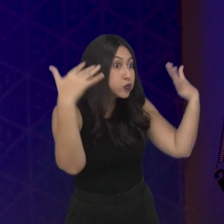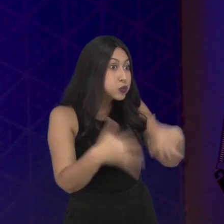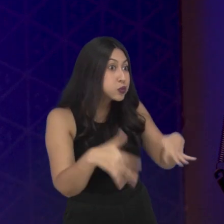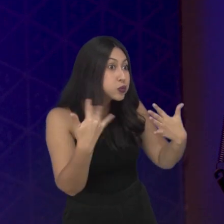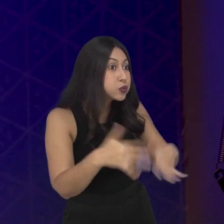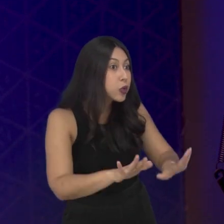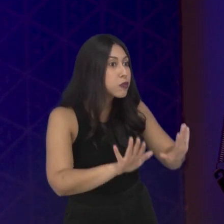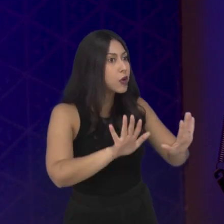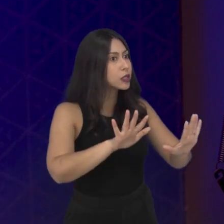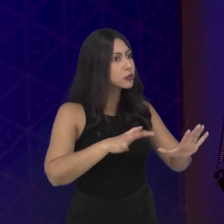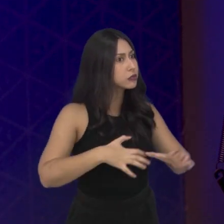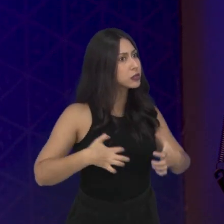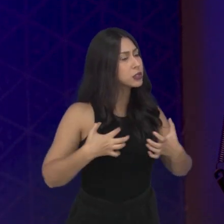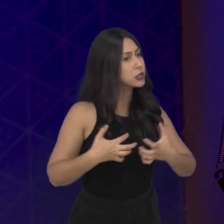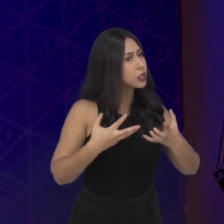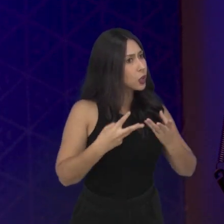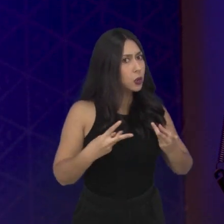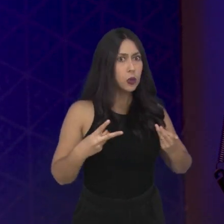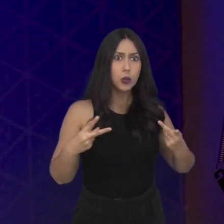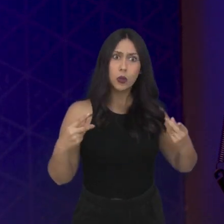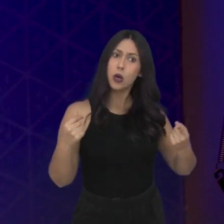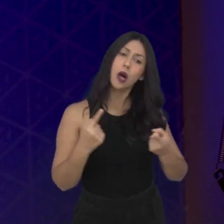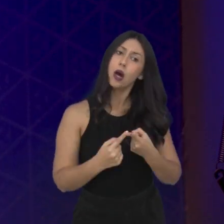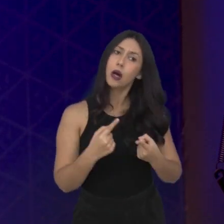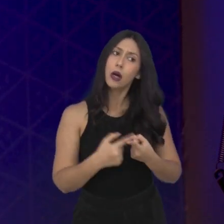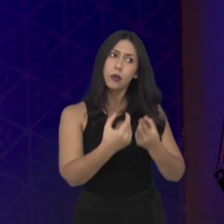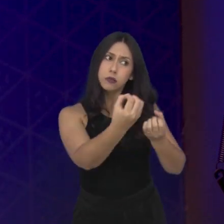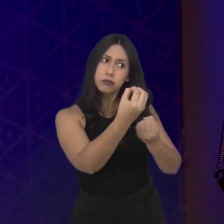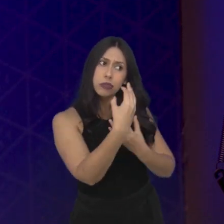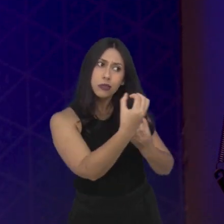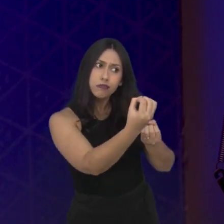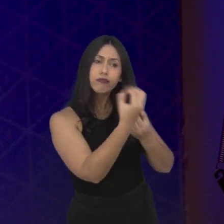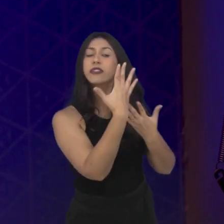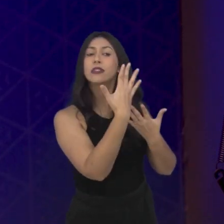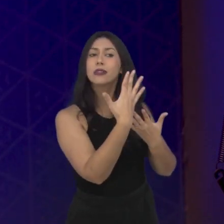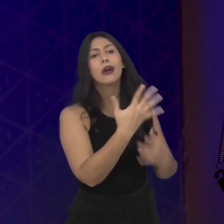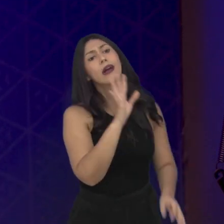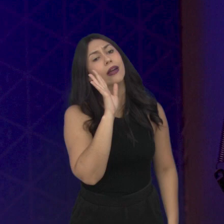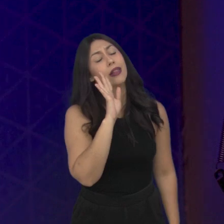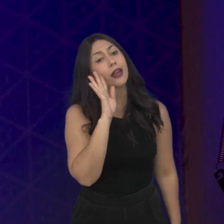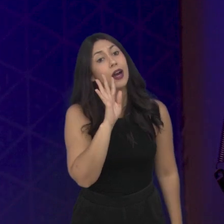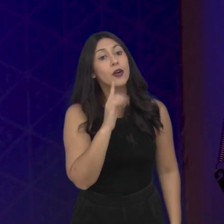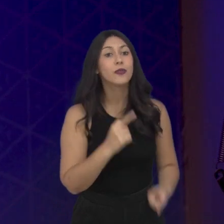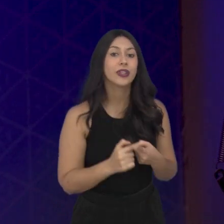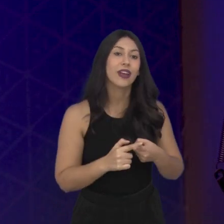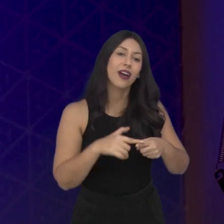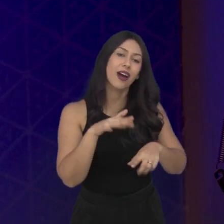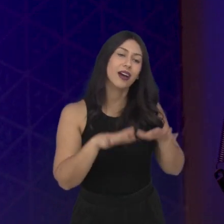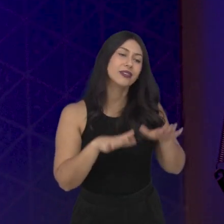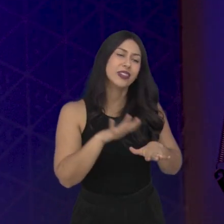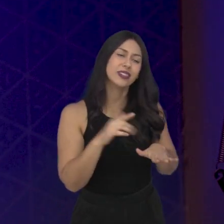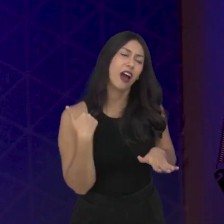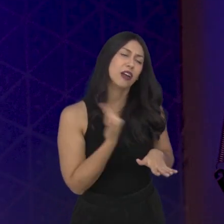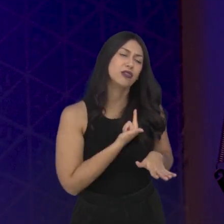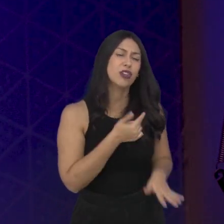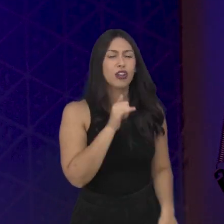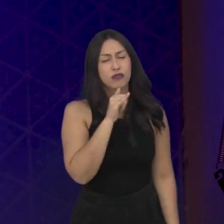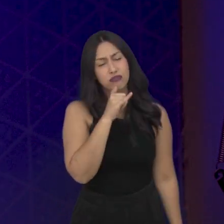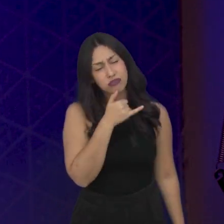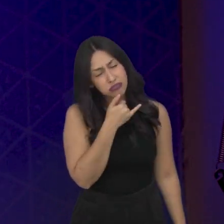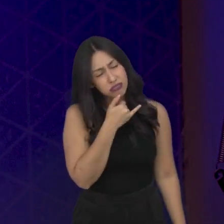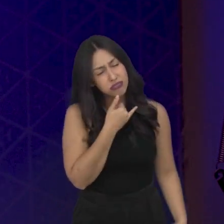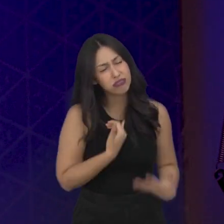e você sai curado, né? Porque tem toda uma reflexão. Então eu achei isso legal, porque eu acho que às vezes a gente só quer, sei lá, a gente tá meio triste ou